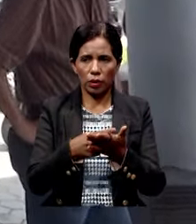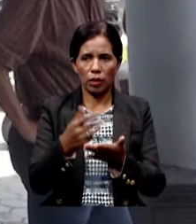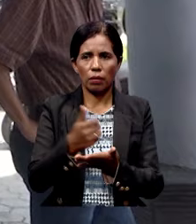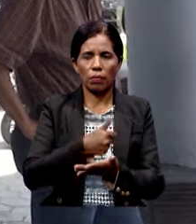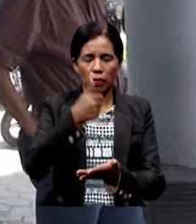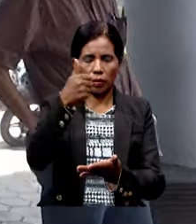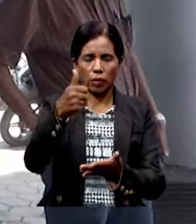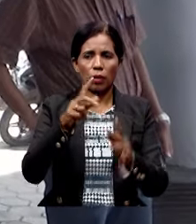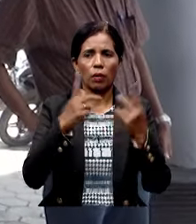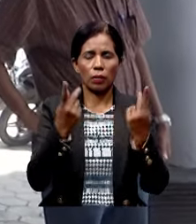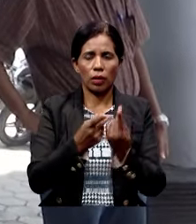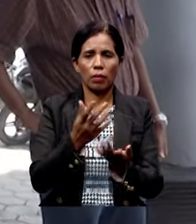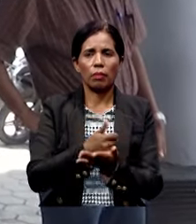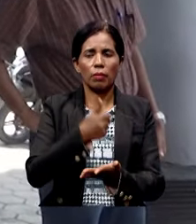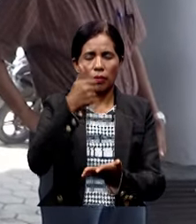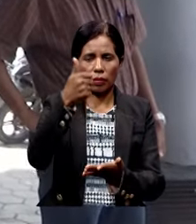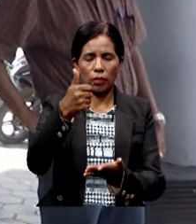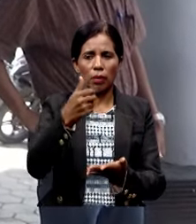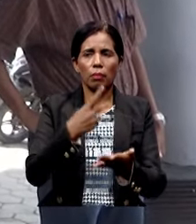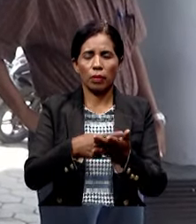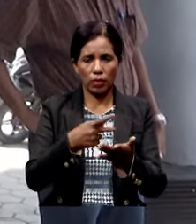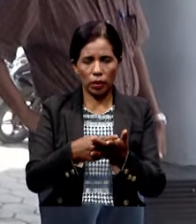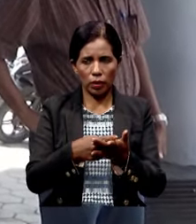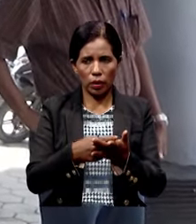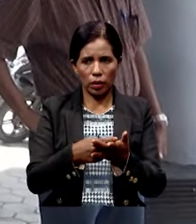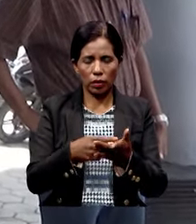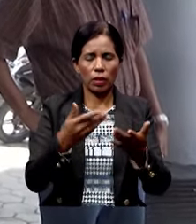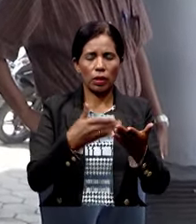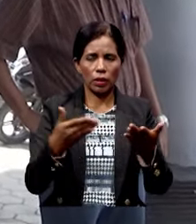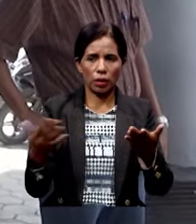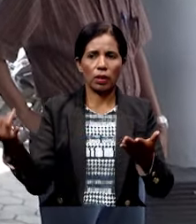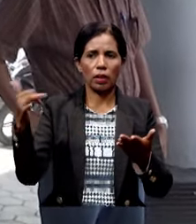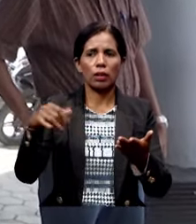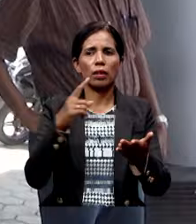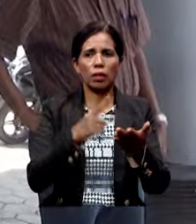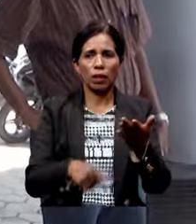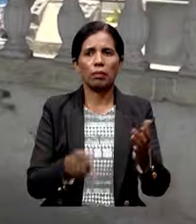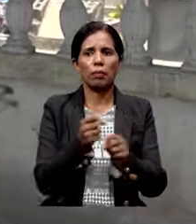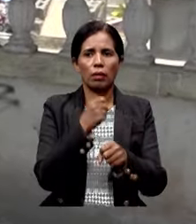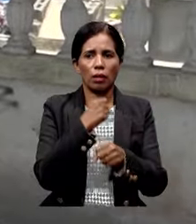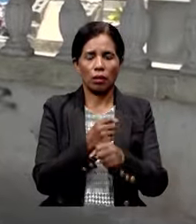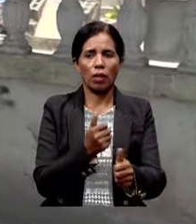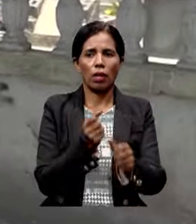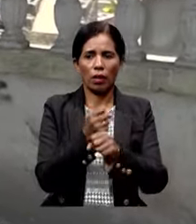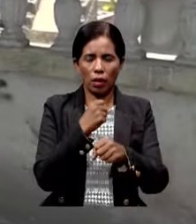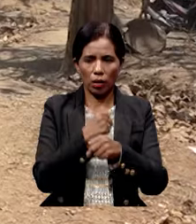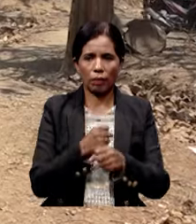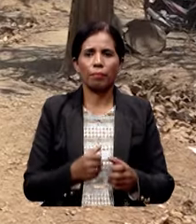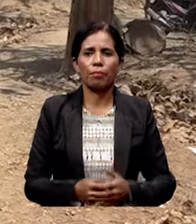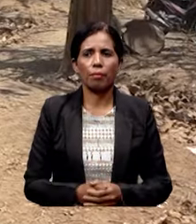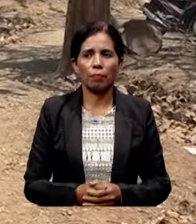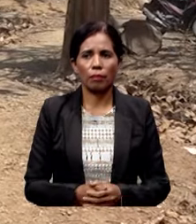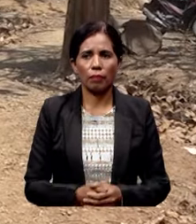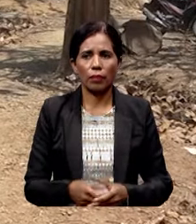na companhia da be mana nai da be projeto ne ni equipamento na ba sai na mak ne bele bok ne bok da o suário ne mais ou